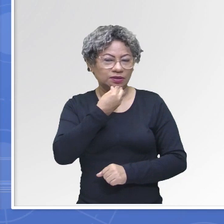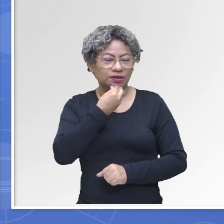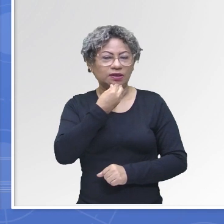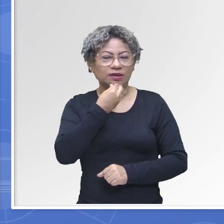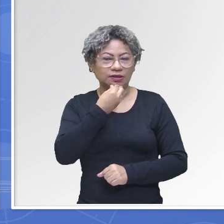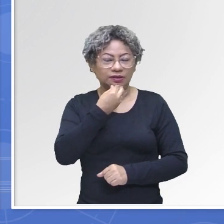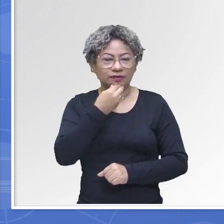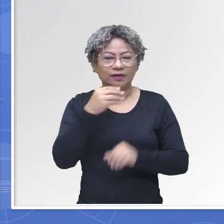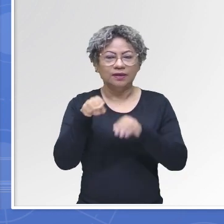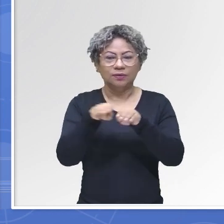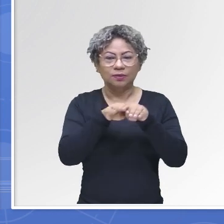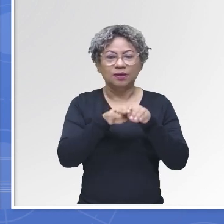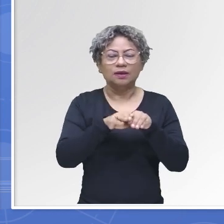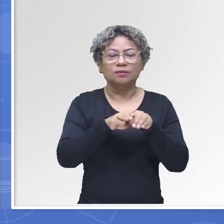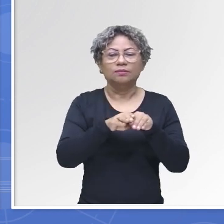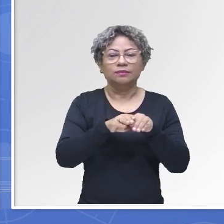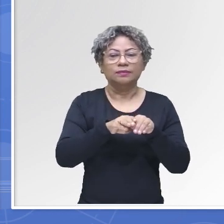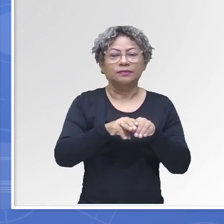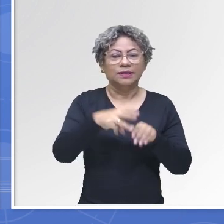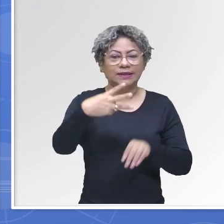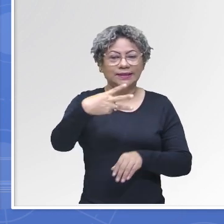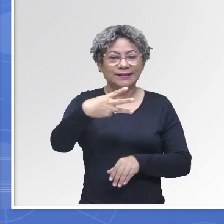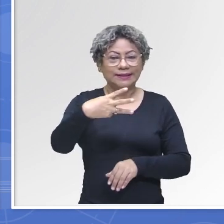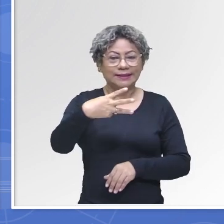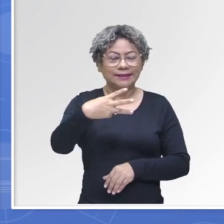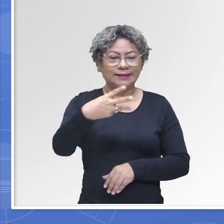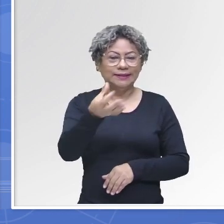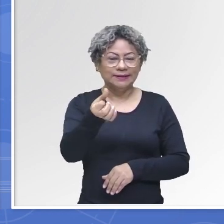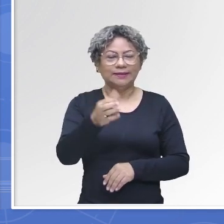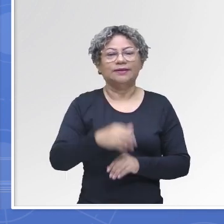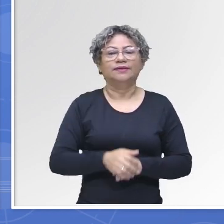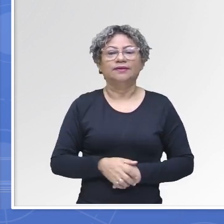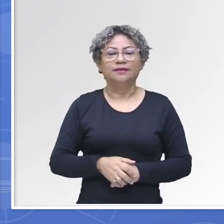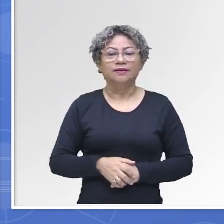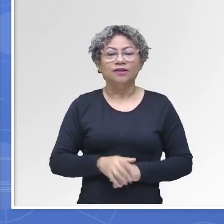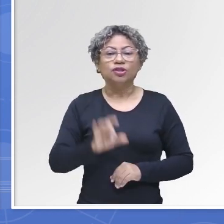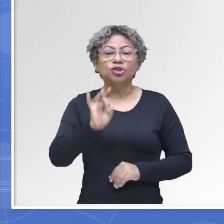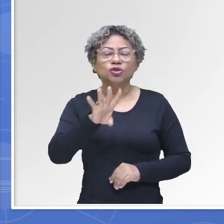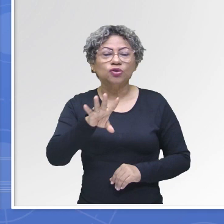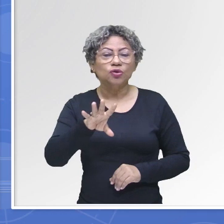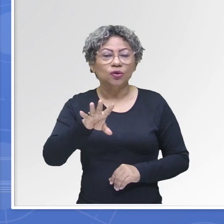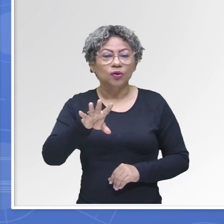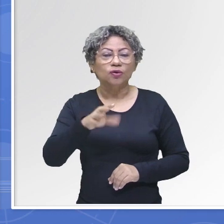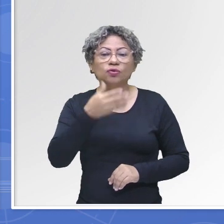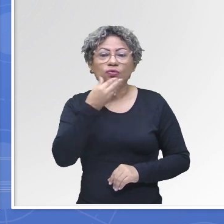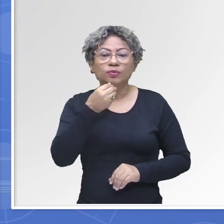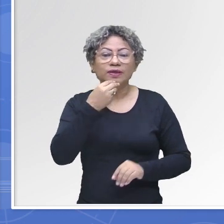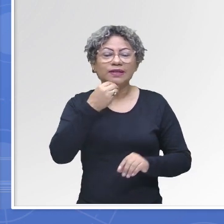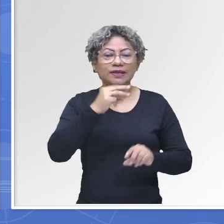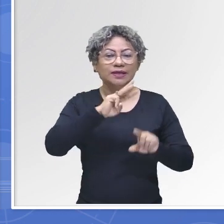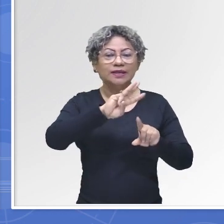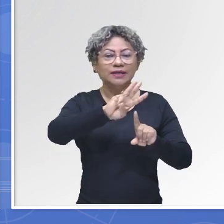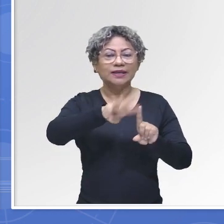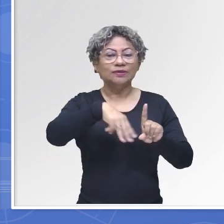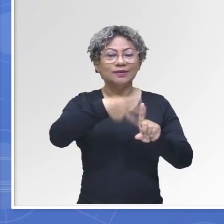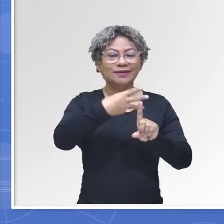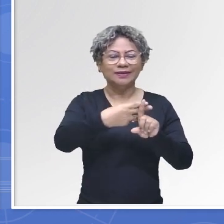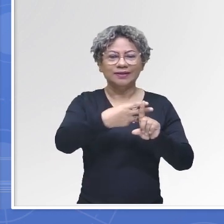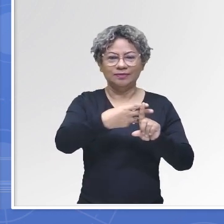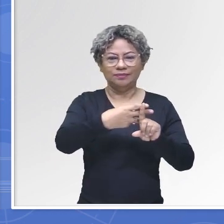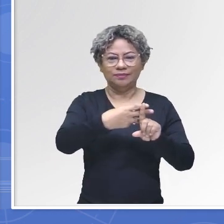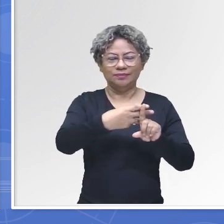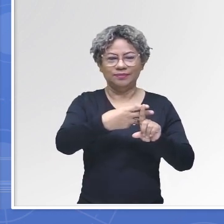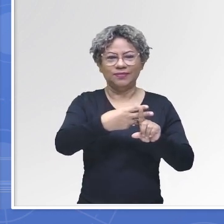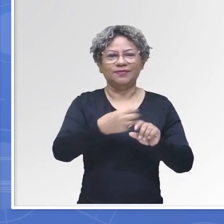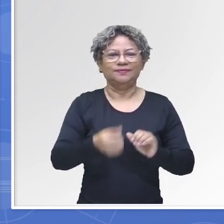É igual a 36. E os meninos é o triplo do número de meninas. Então, é muito parecido com a